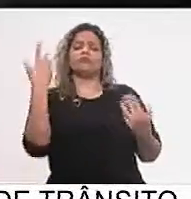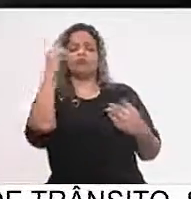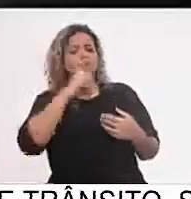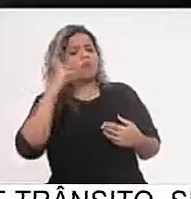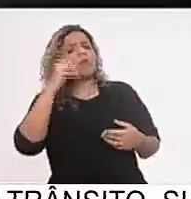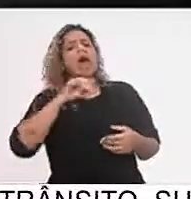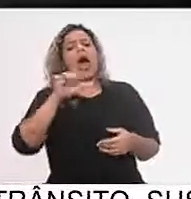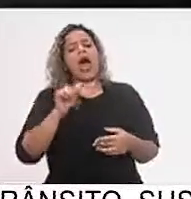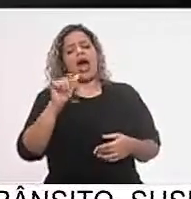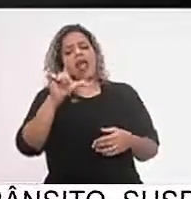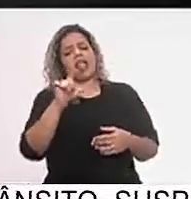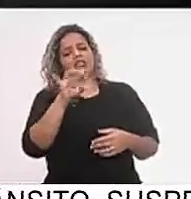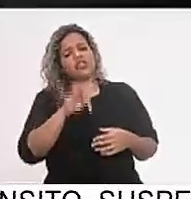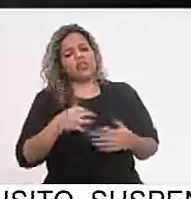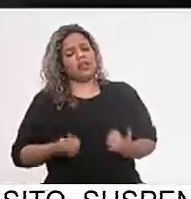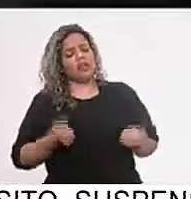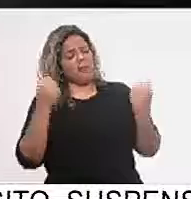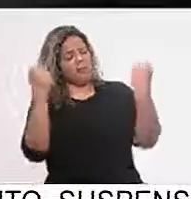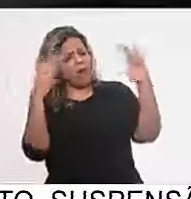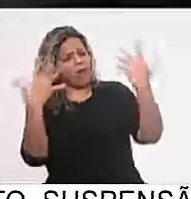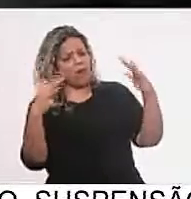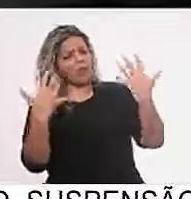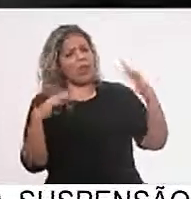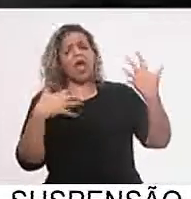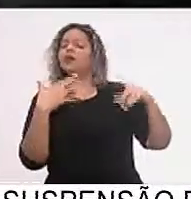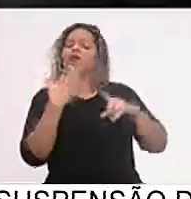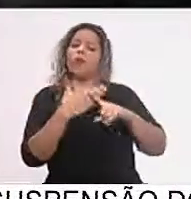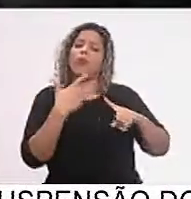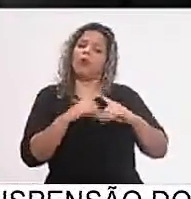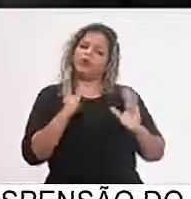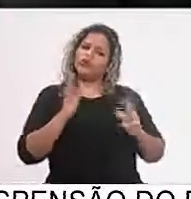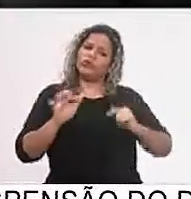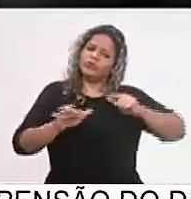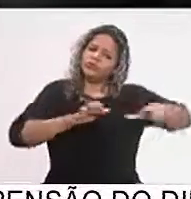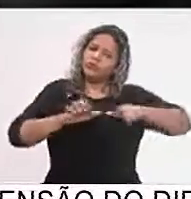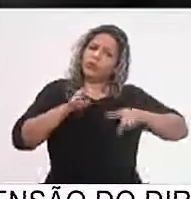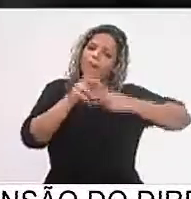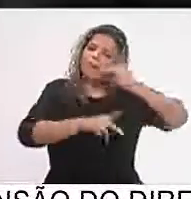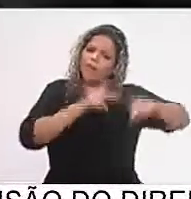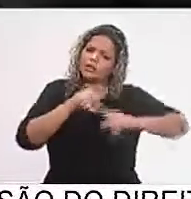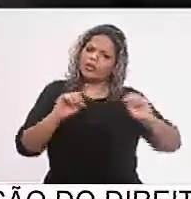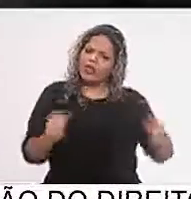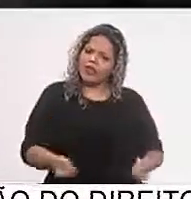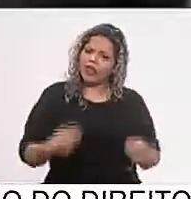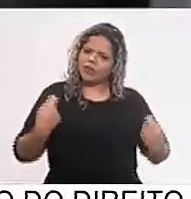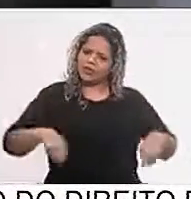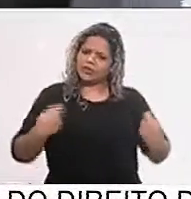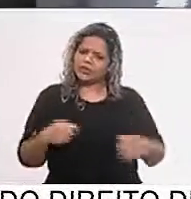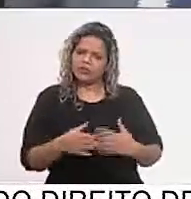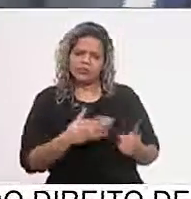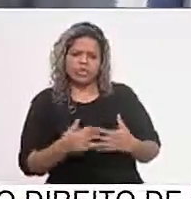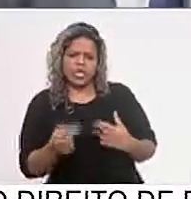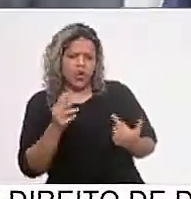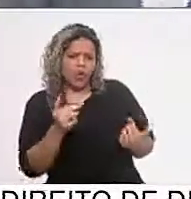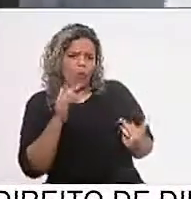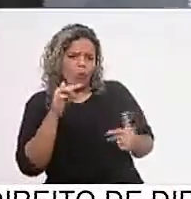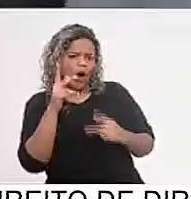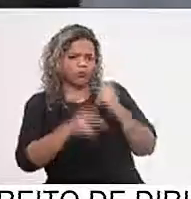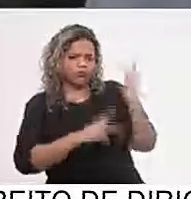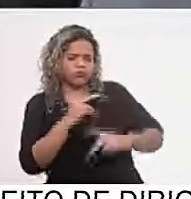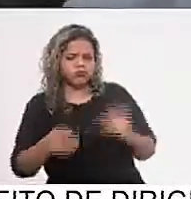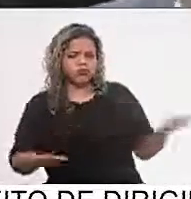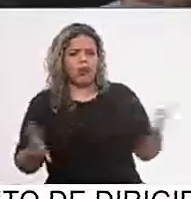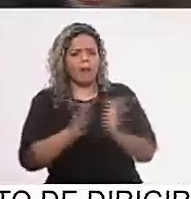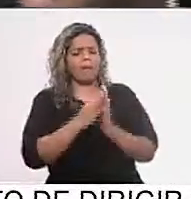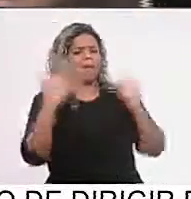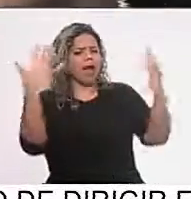parabéns. Já de antemão, a gente já trabalha em cima de que a população tem que se defender, assim como o tirador esportivo. Então, fica aqui o